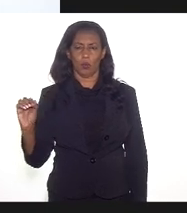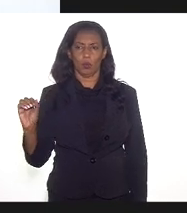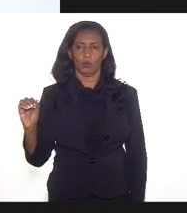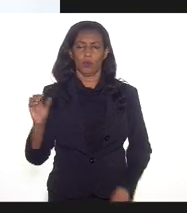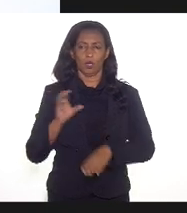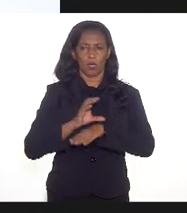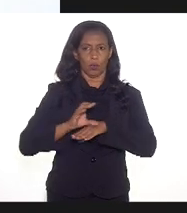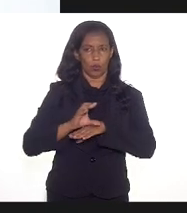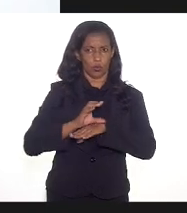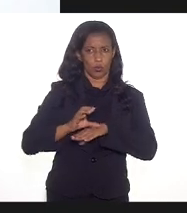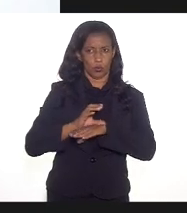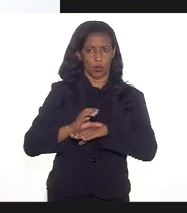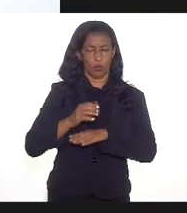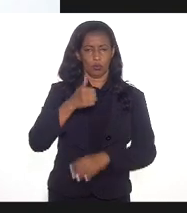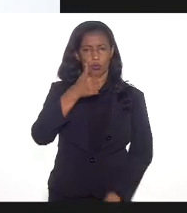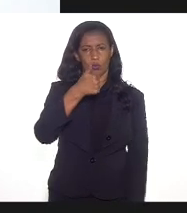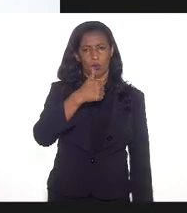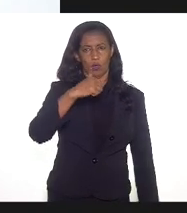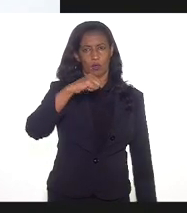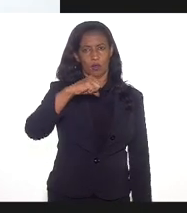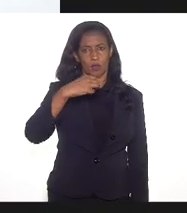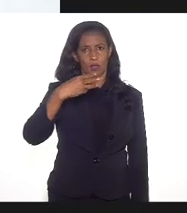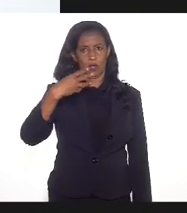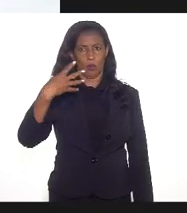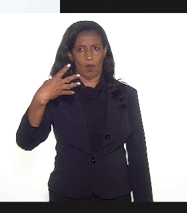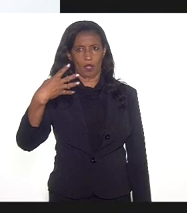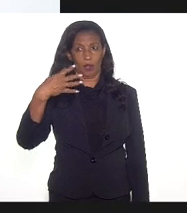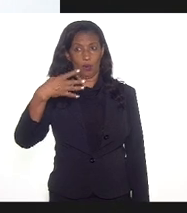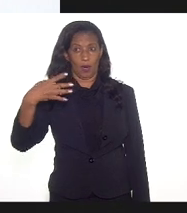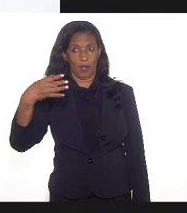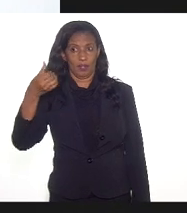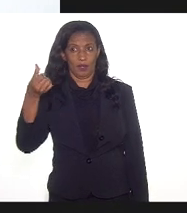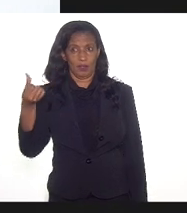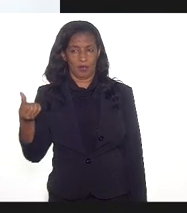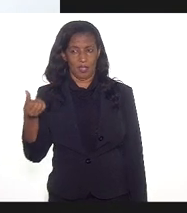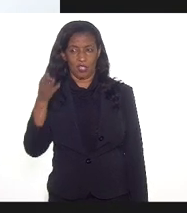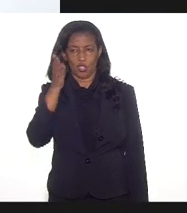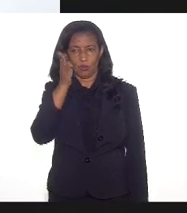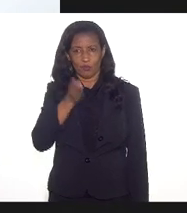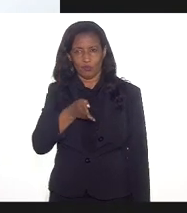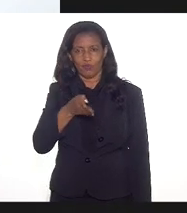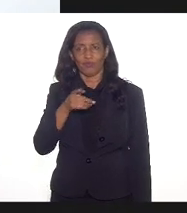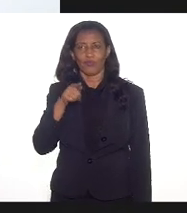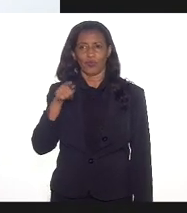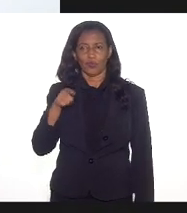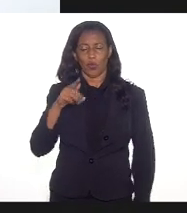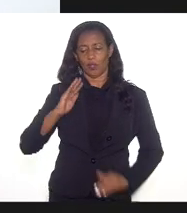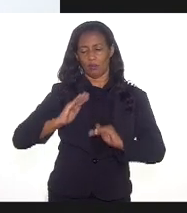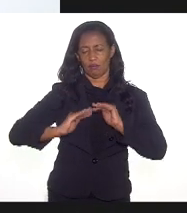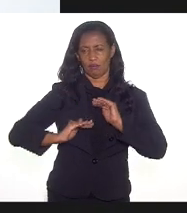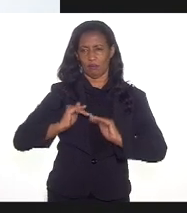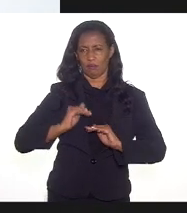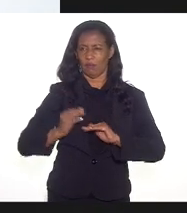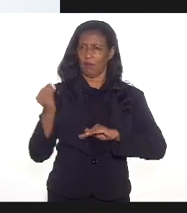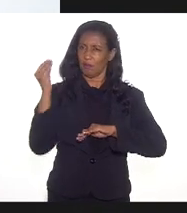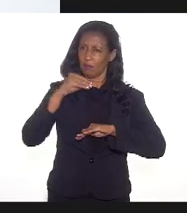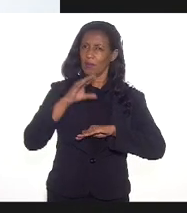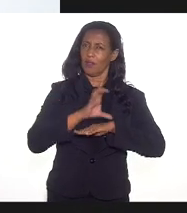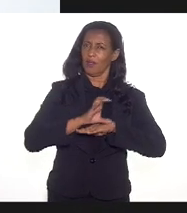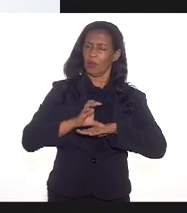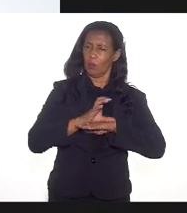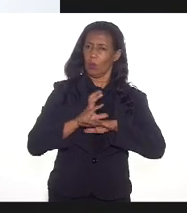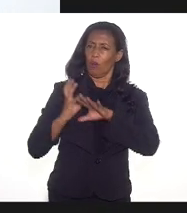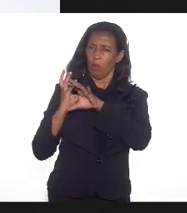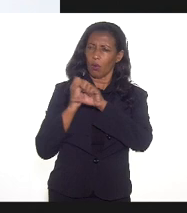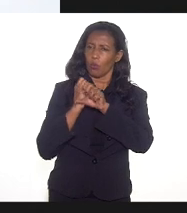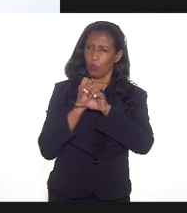1934 e 1946, nossos cargos integravam as exceções constitucionais para fins de acumulação.